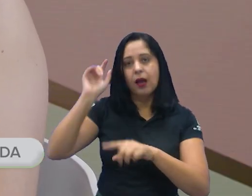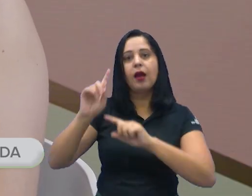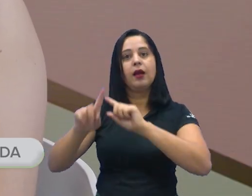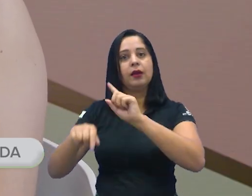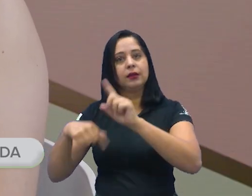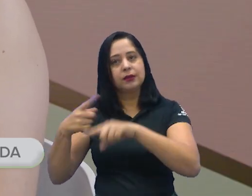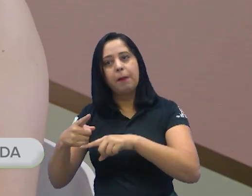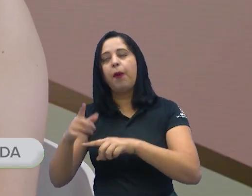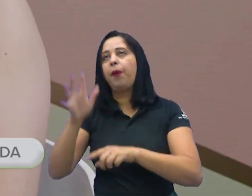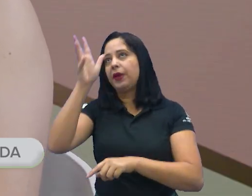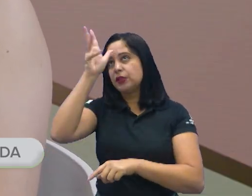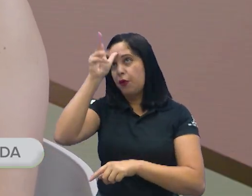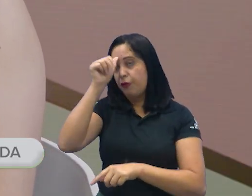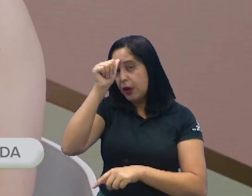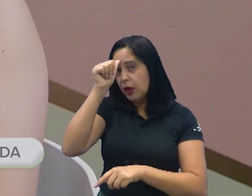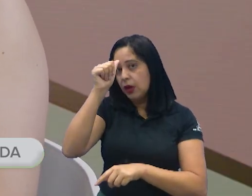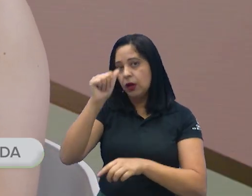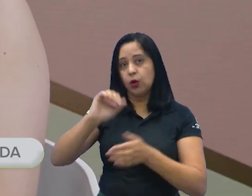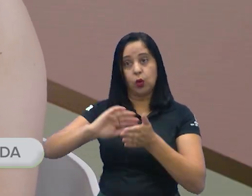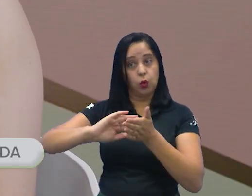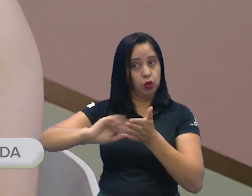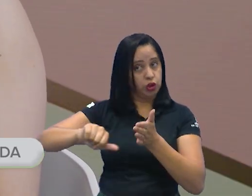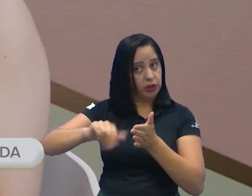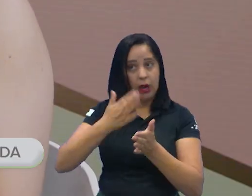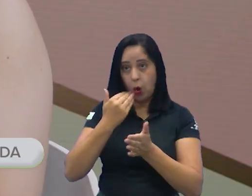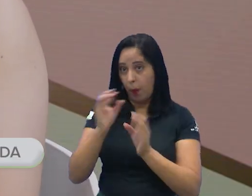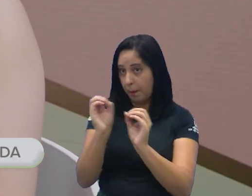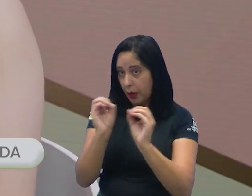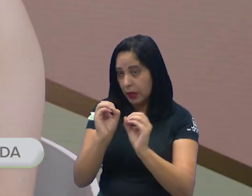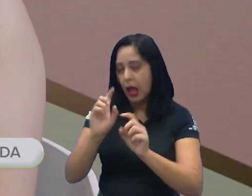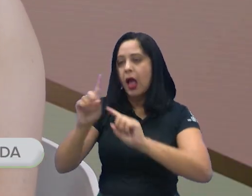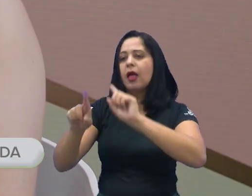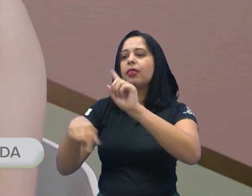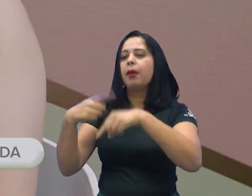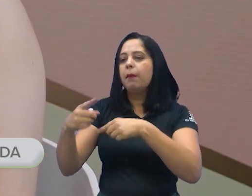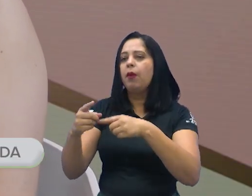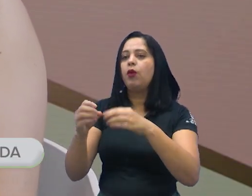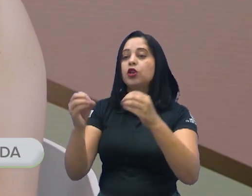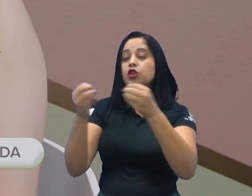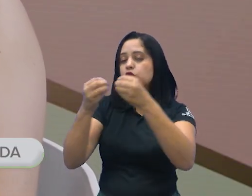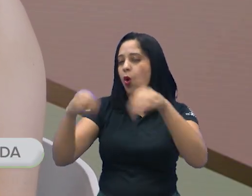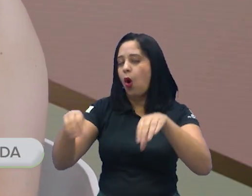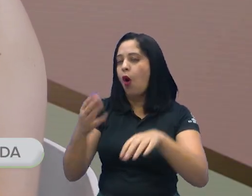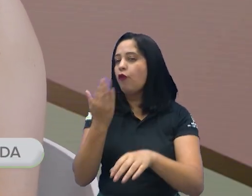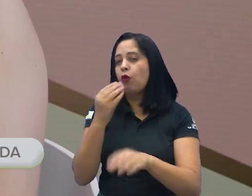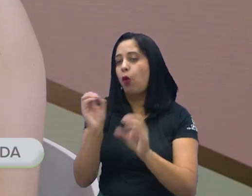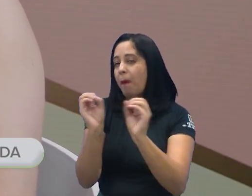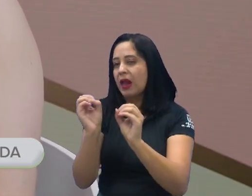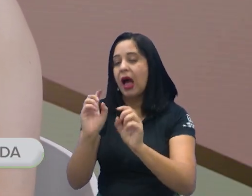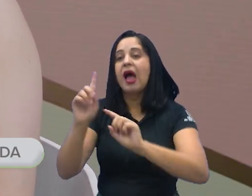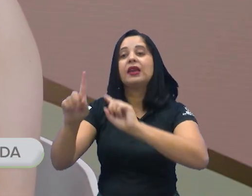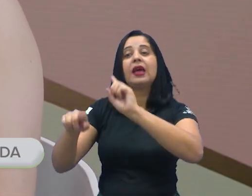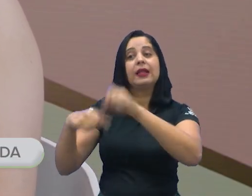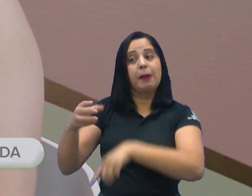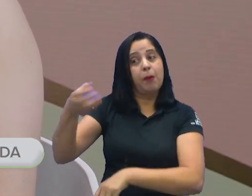pelo frango, depois vai tentando retirar os ovos e os derivados, os laticínios